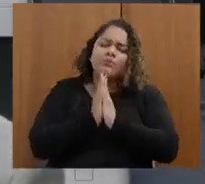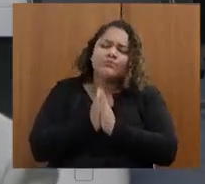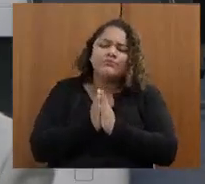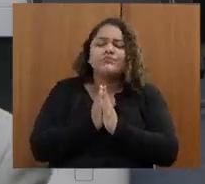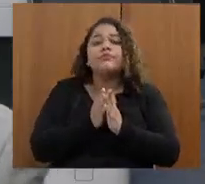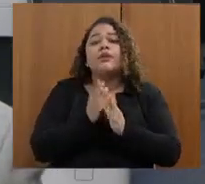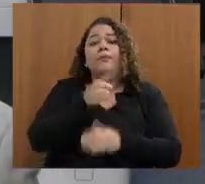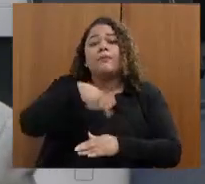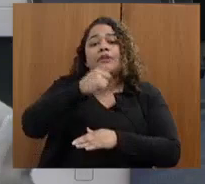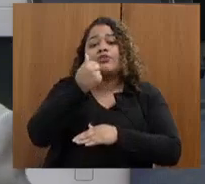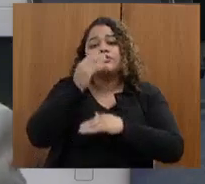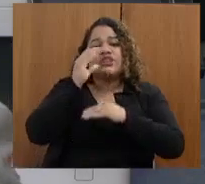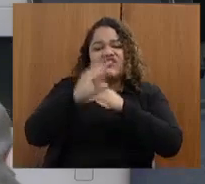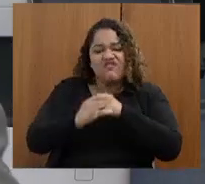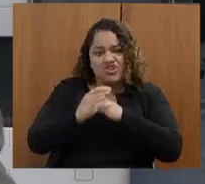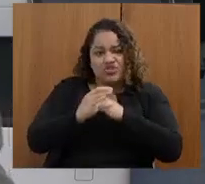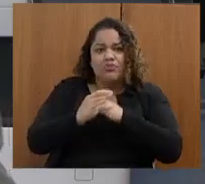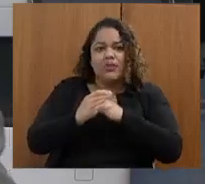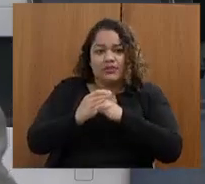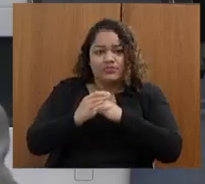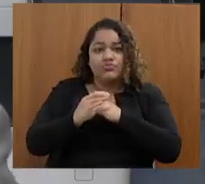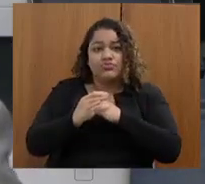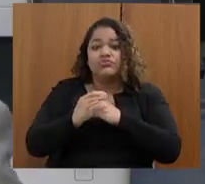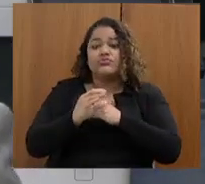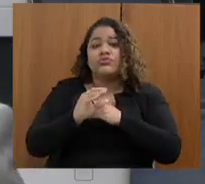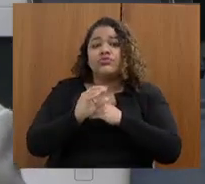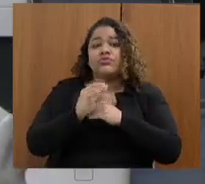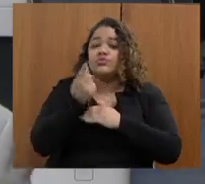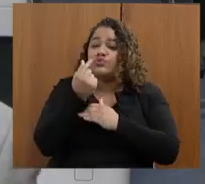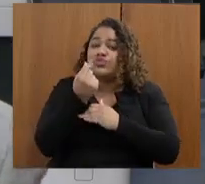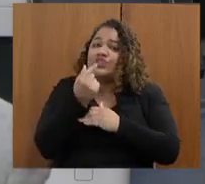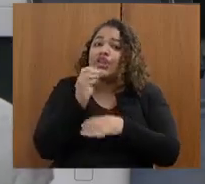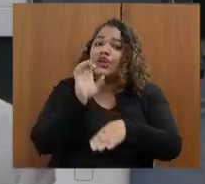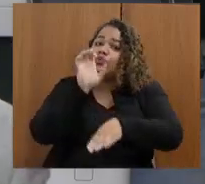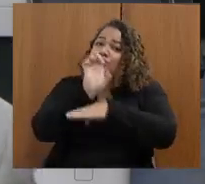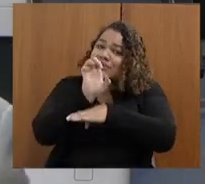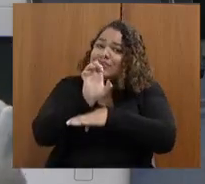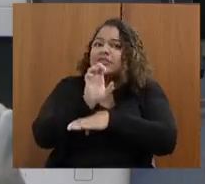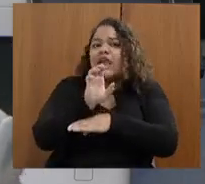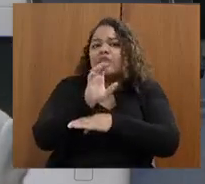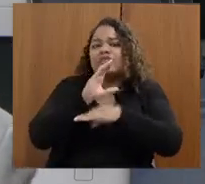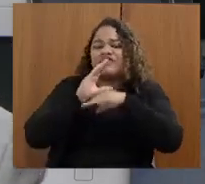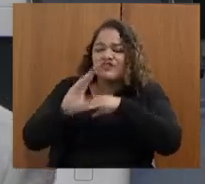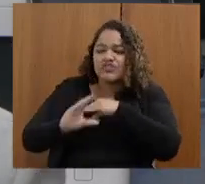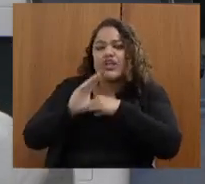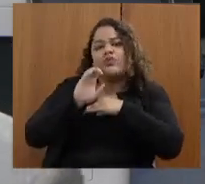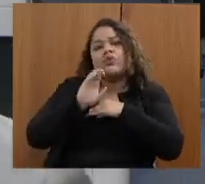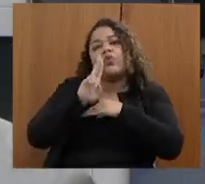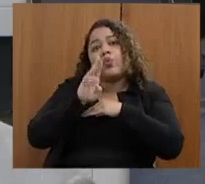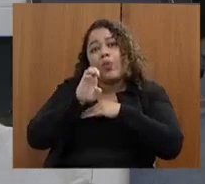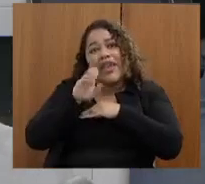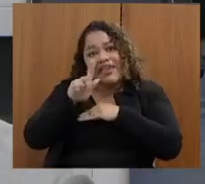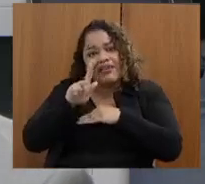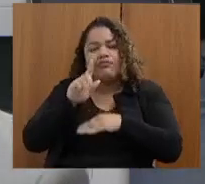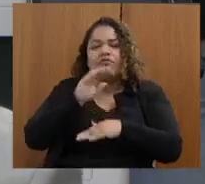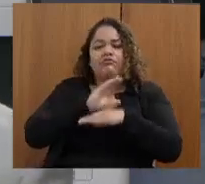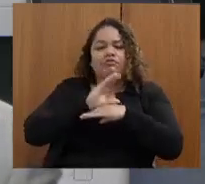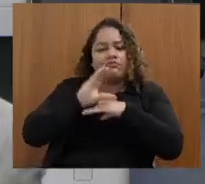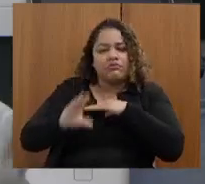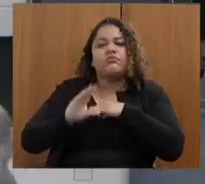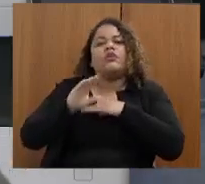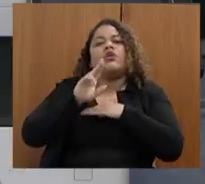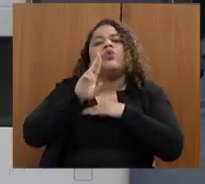os investimentos do Tesouro Estadual investido nas universidades tanto unimontes quanto em dentro do Estado de Minas Gerais